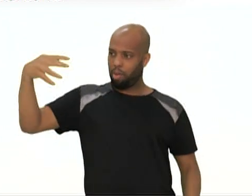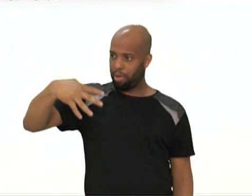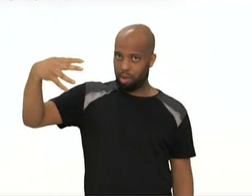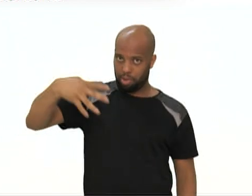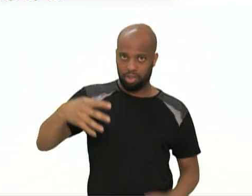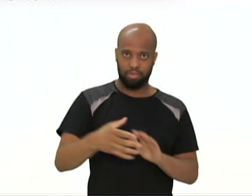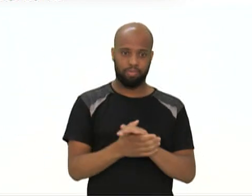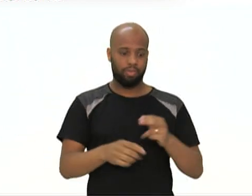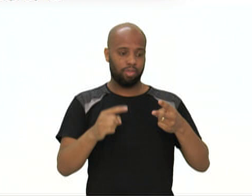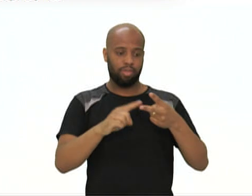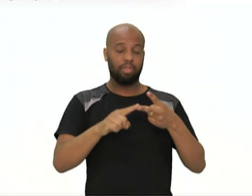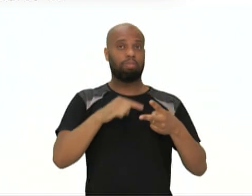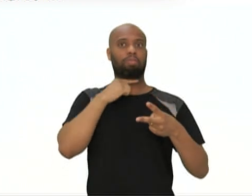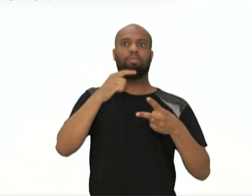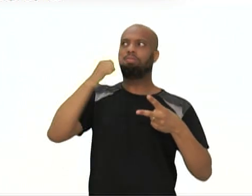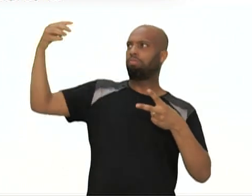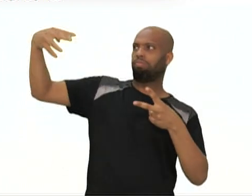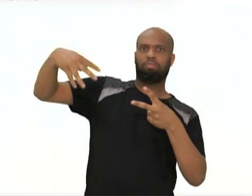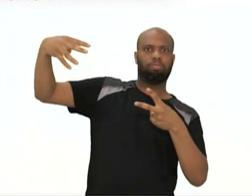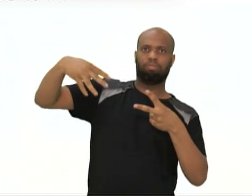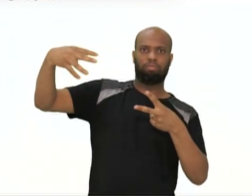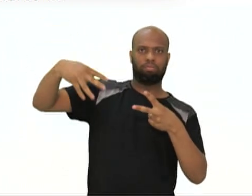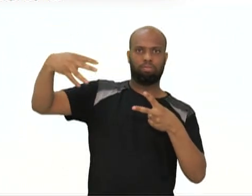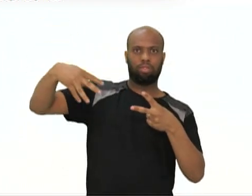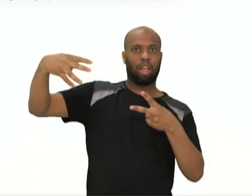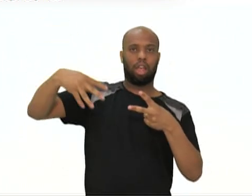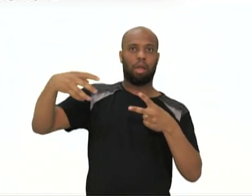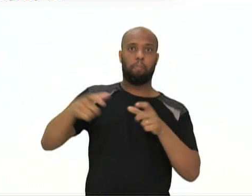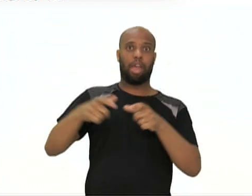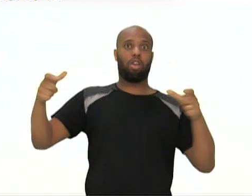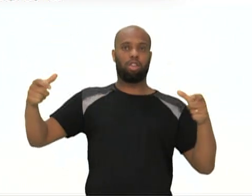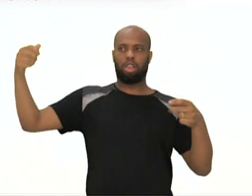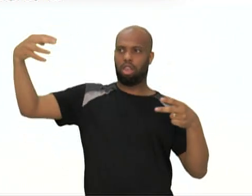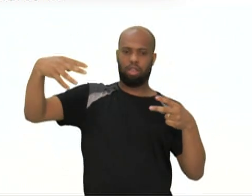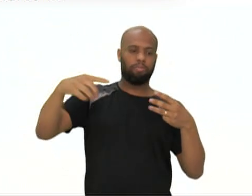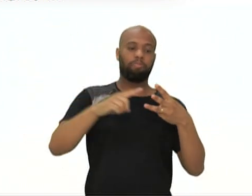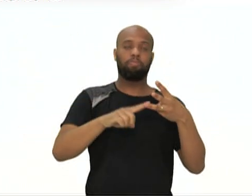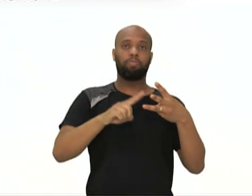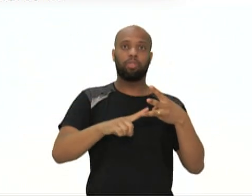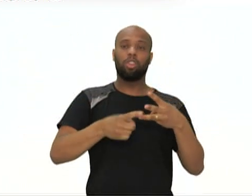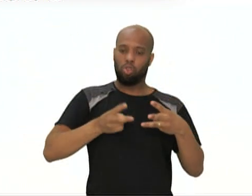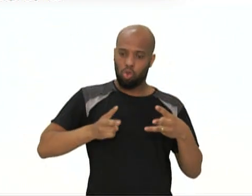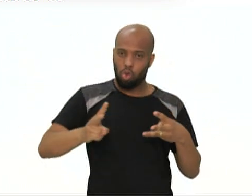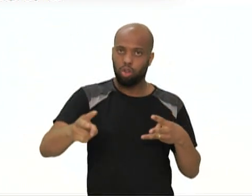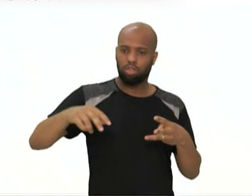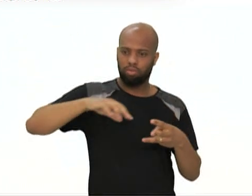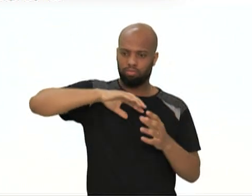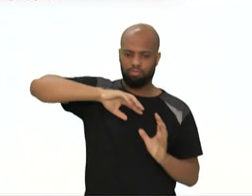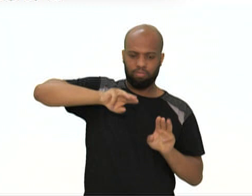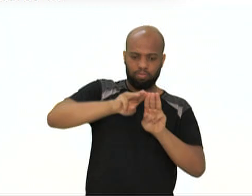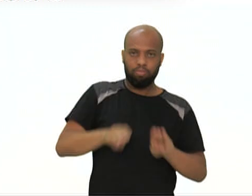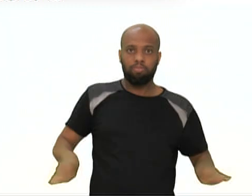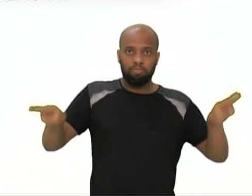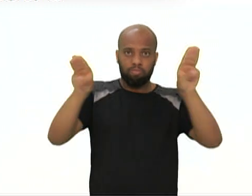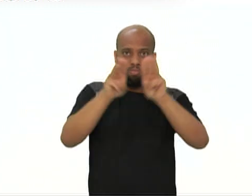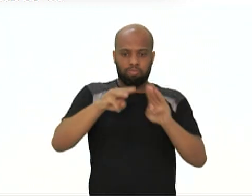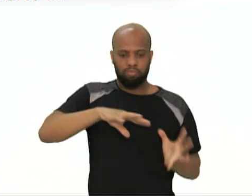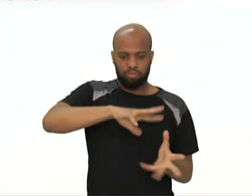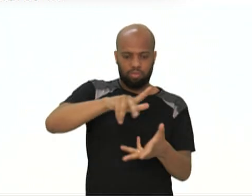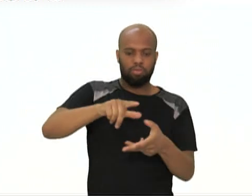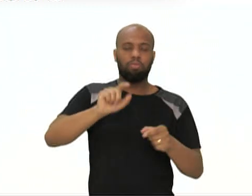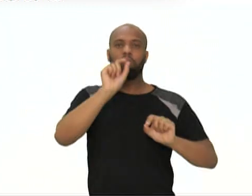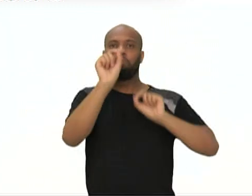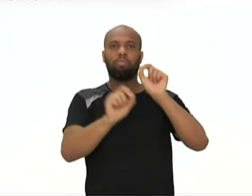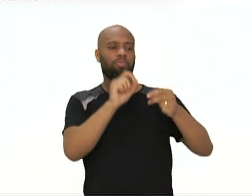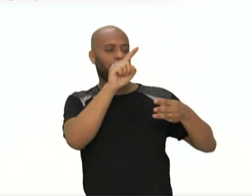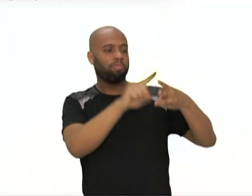ultravioleta, impedir a passagem da maioria dos raios ultravioletas, manter o campo magnético terrestre. Letra